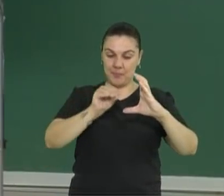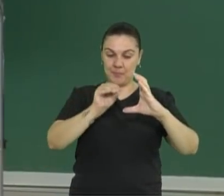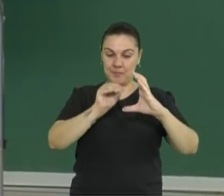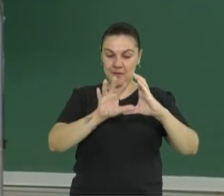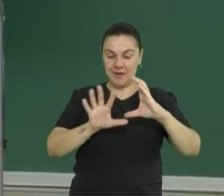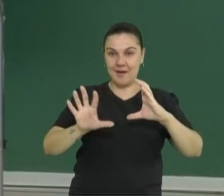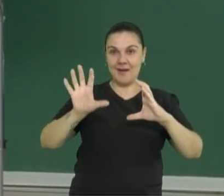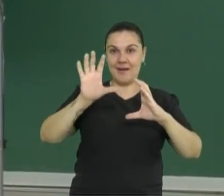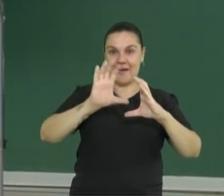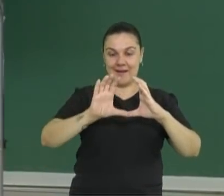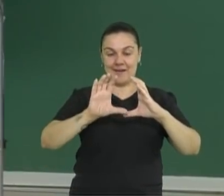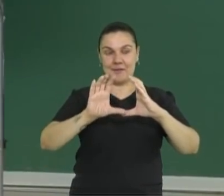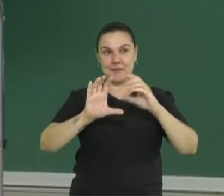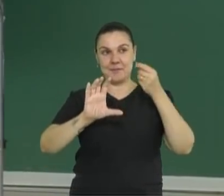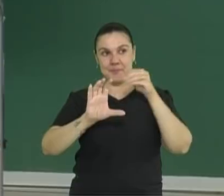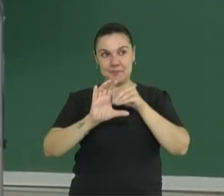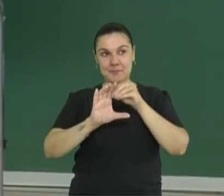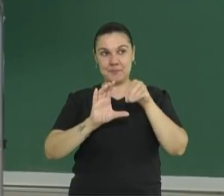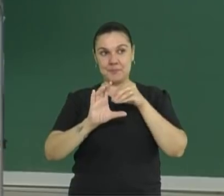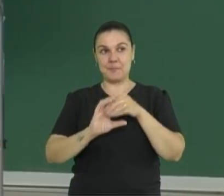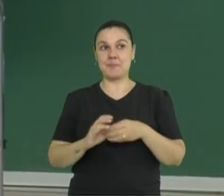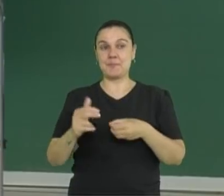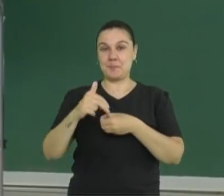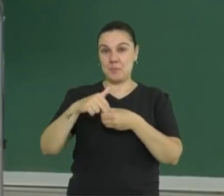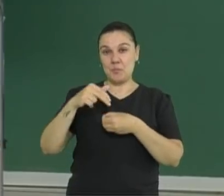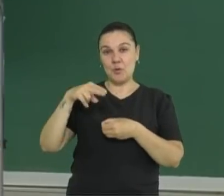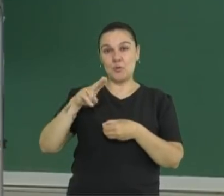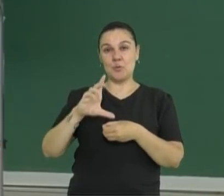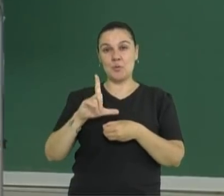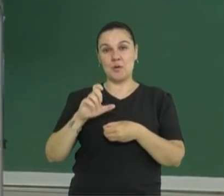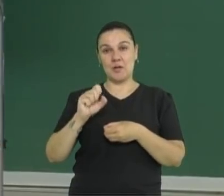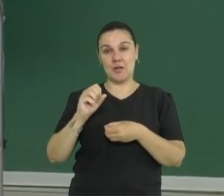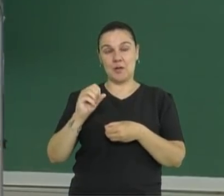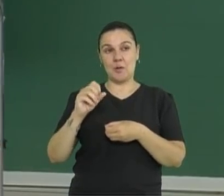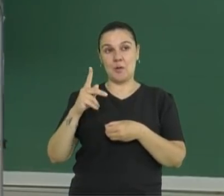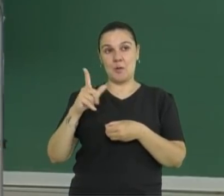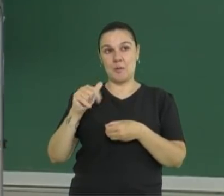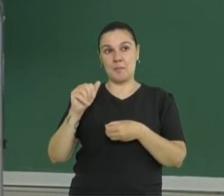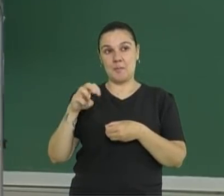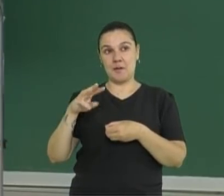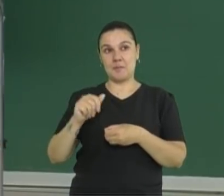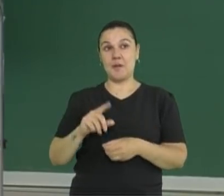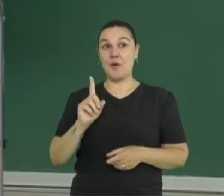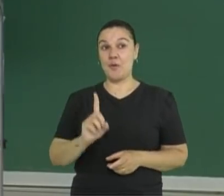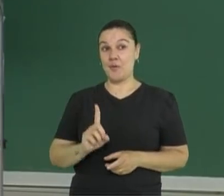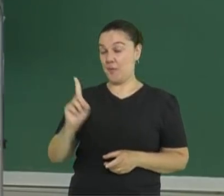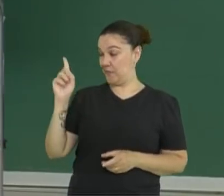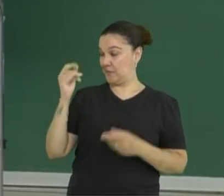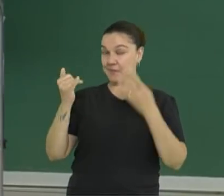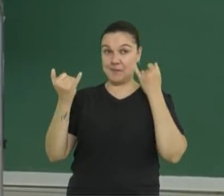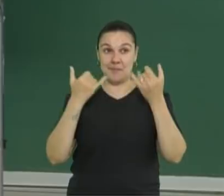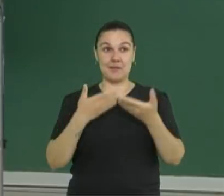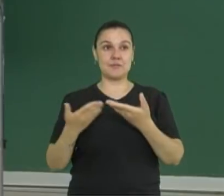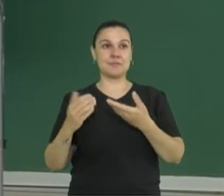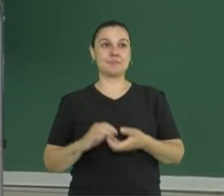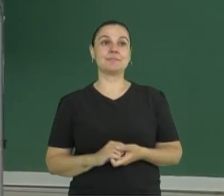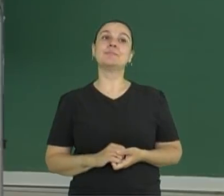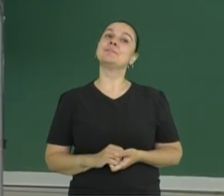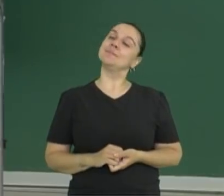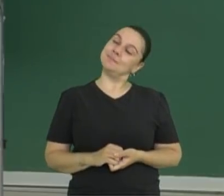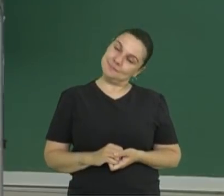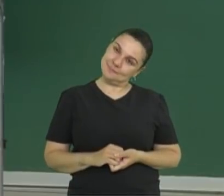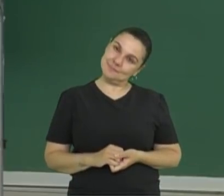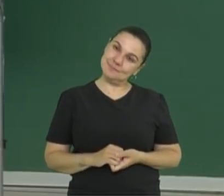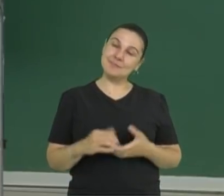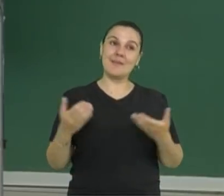por essa carioteca e mergulhado no nucleoplasma. Vamos adiante? Eu trago para vocês uma outra imagem. E essa imagem